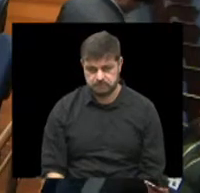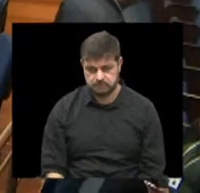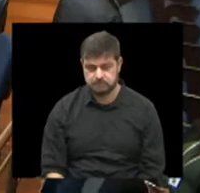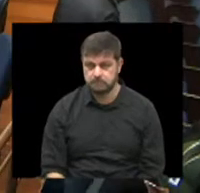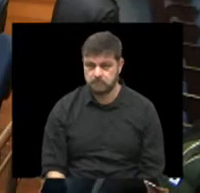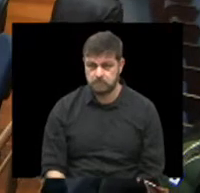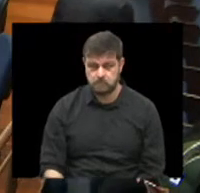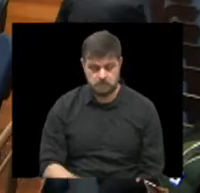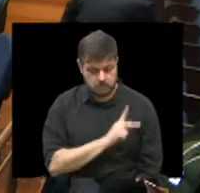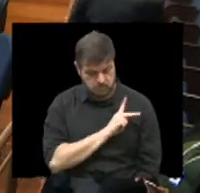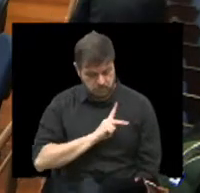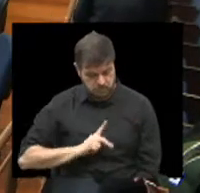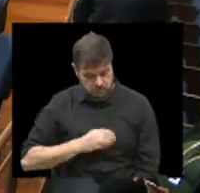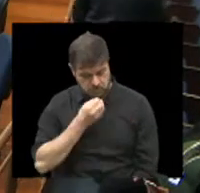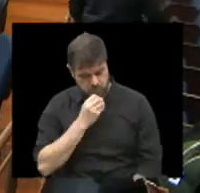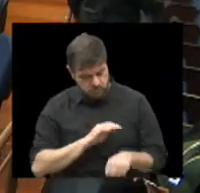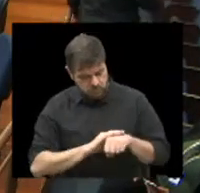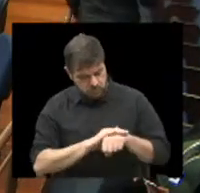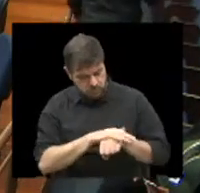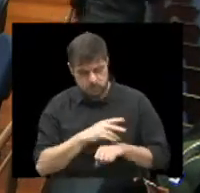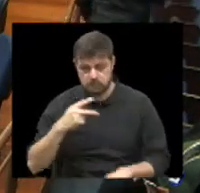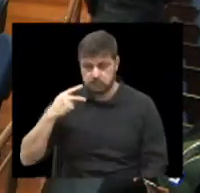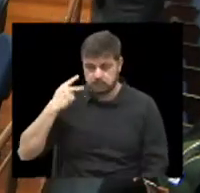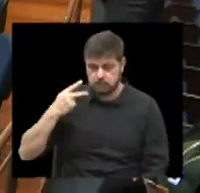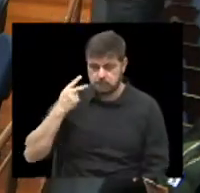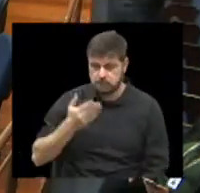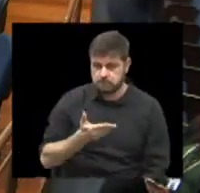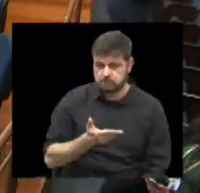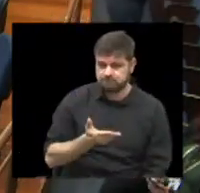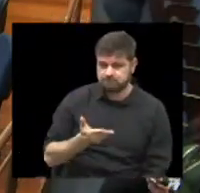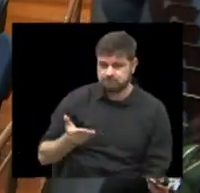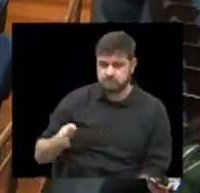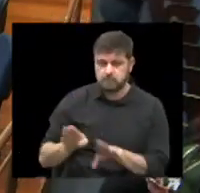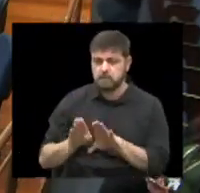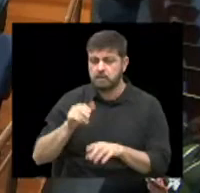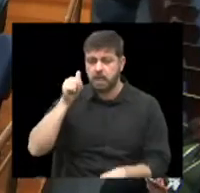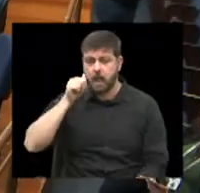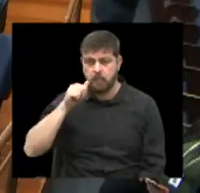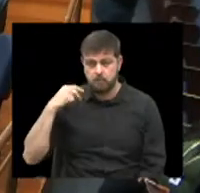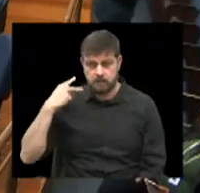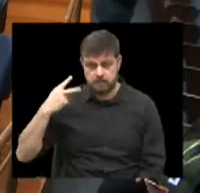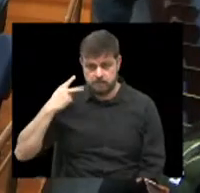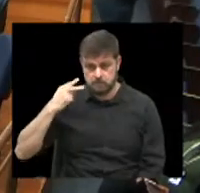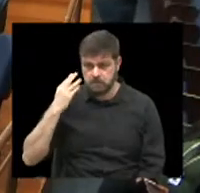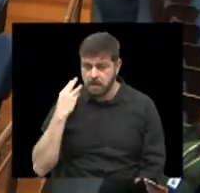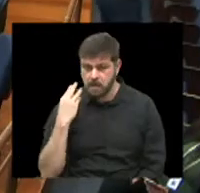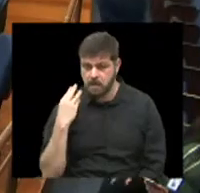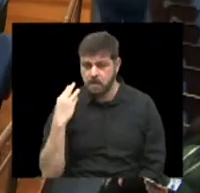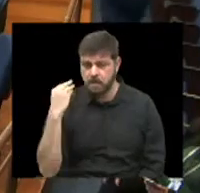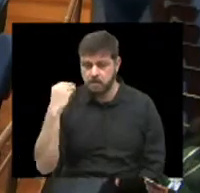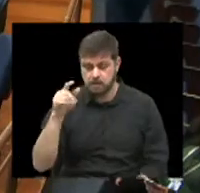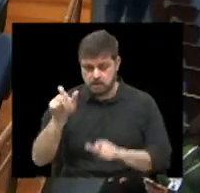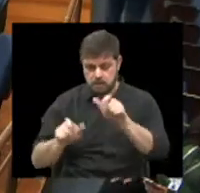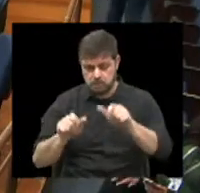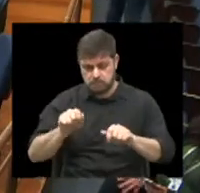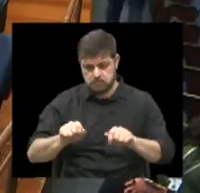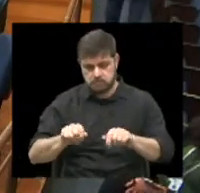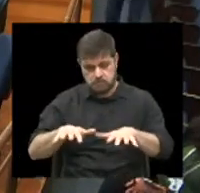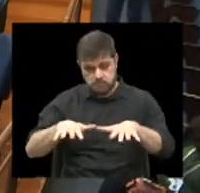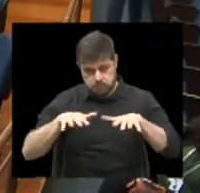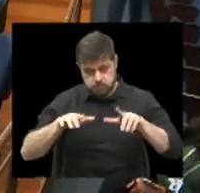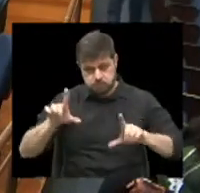Boa noite, senhor presidente, senhores vereadores, vereadora Mariana Conte, público que nos assiste pela TV